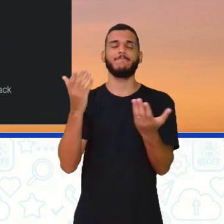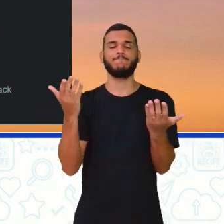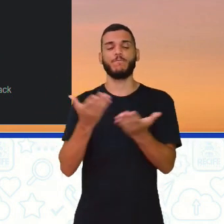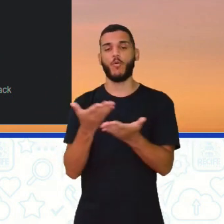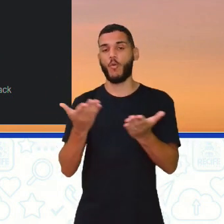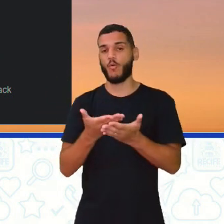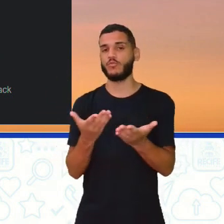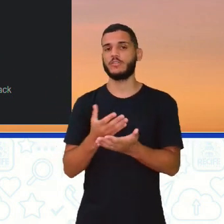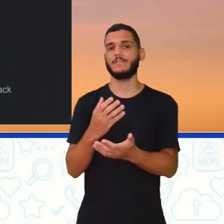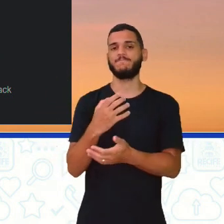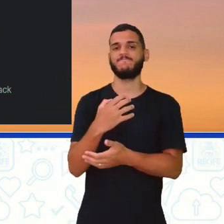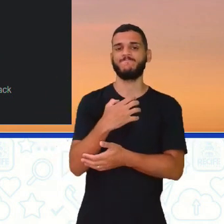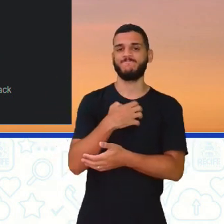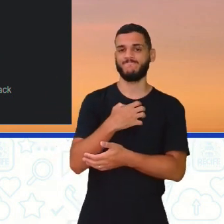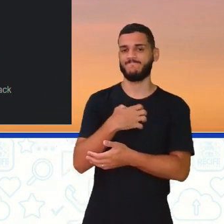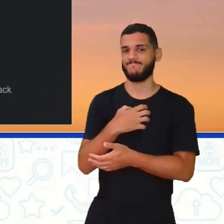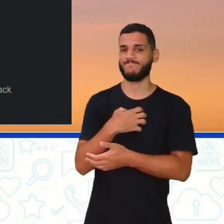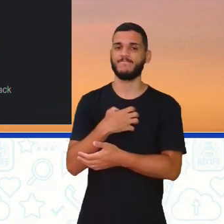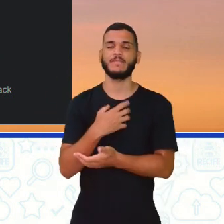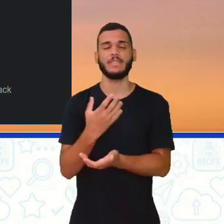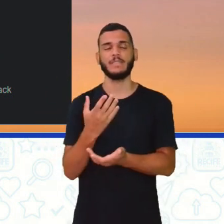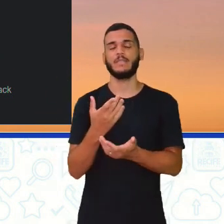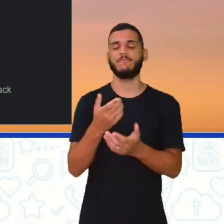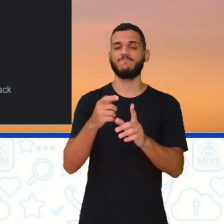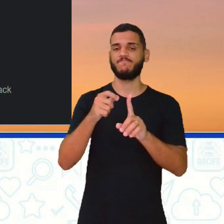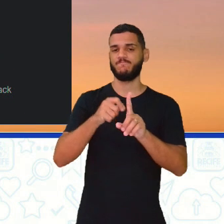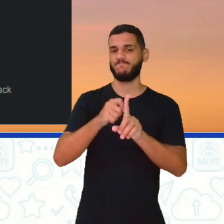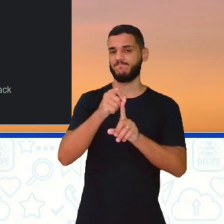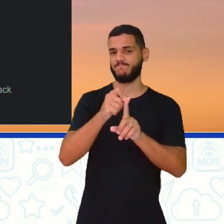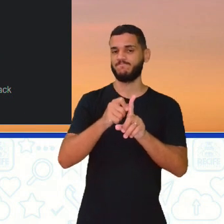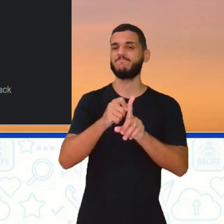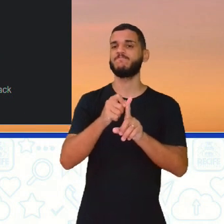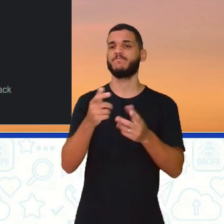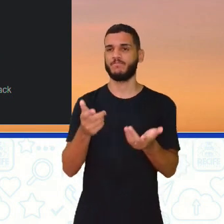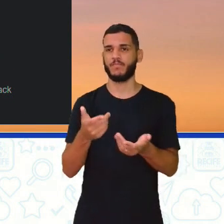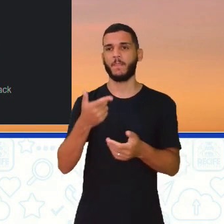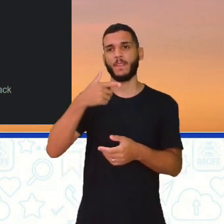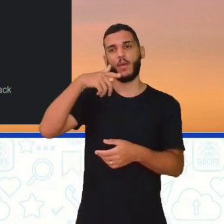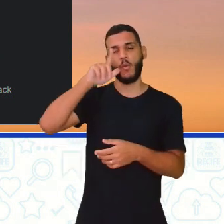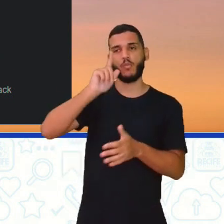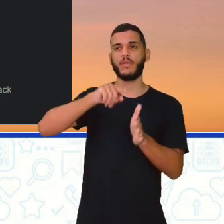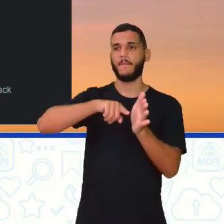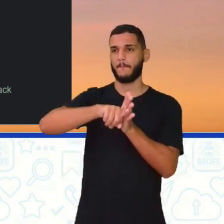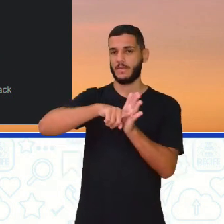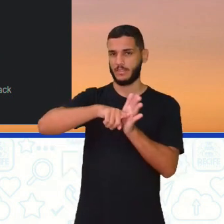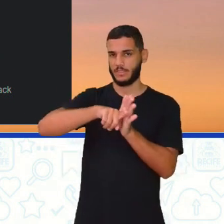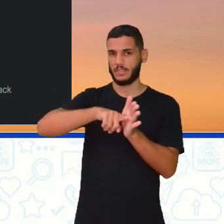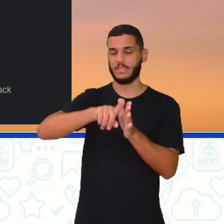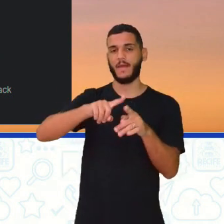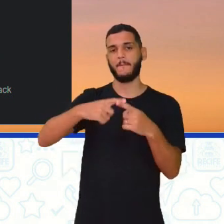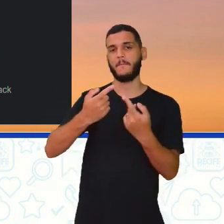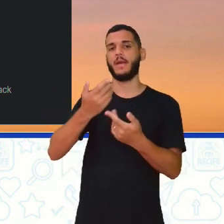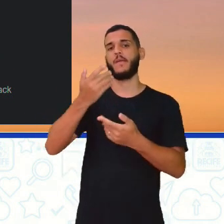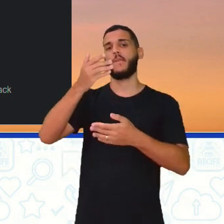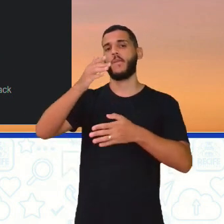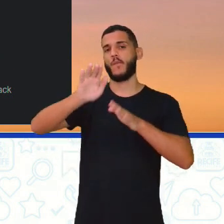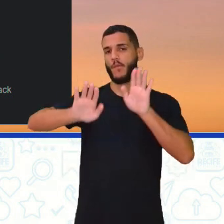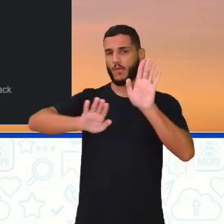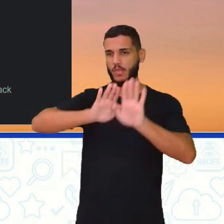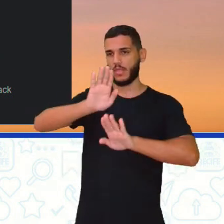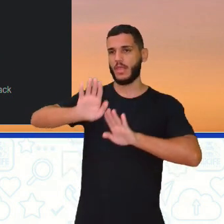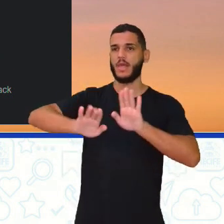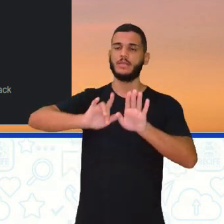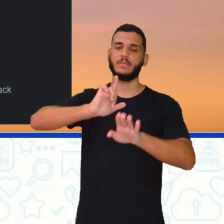de Recife. Essa pesquisa foi feita ontem, né, mas eu tive assim, o cuidado de trazer, né, a questão